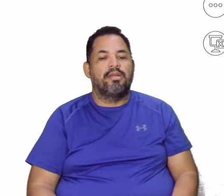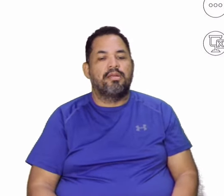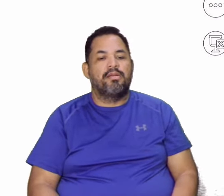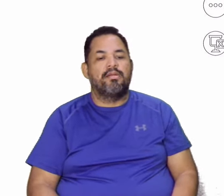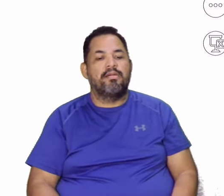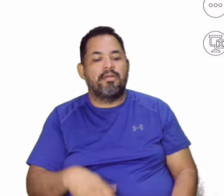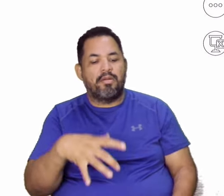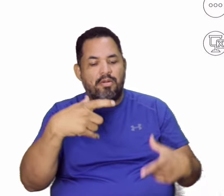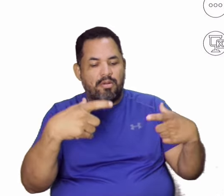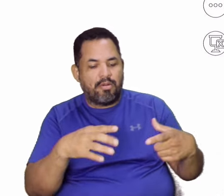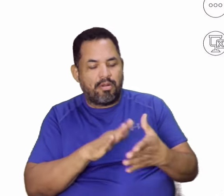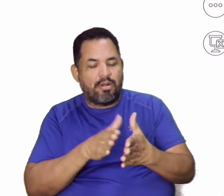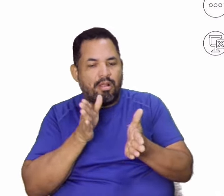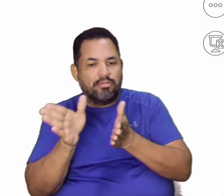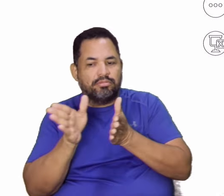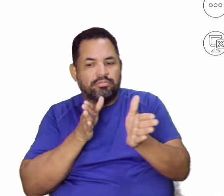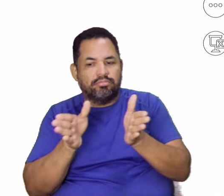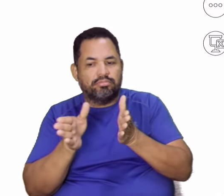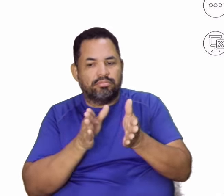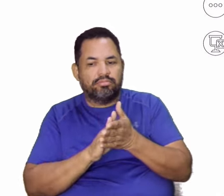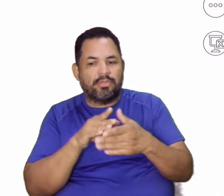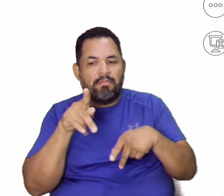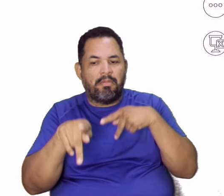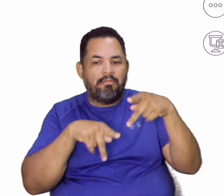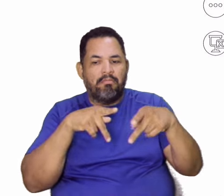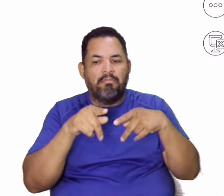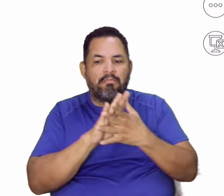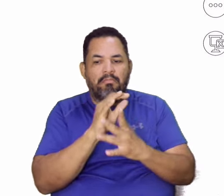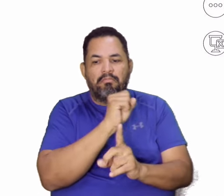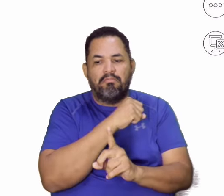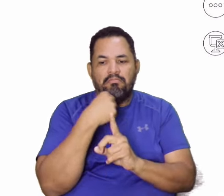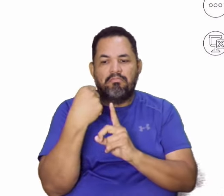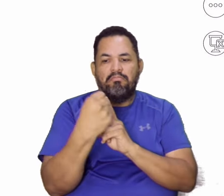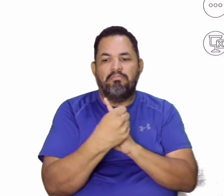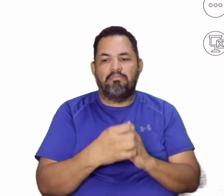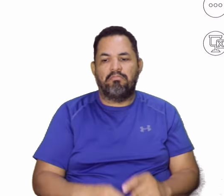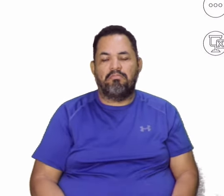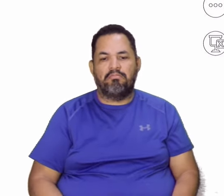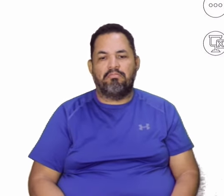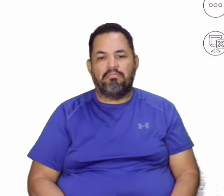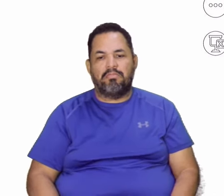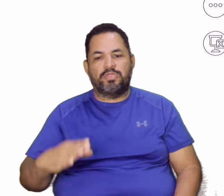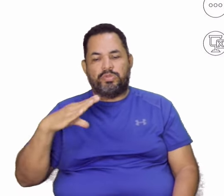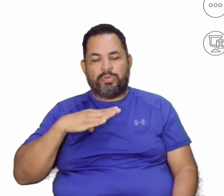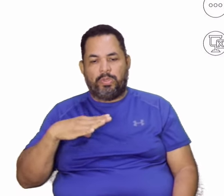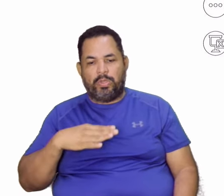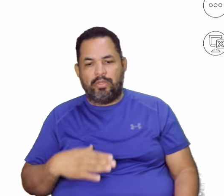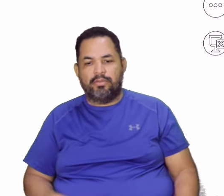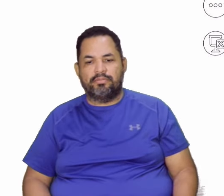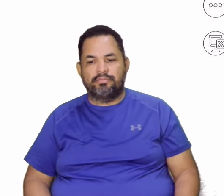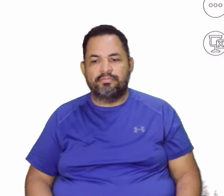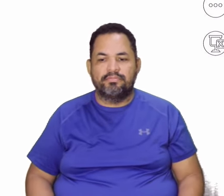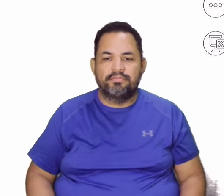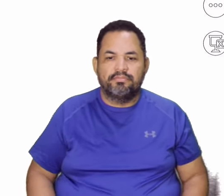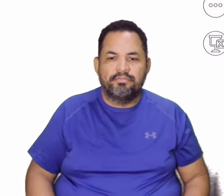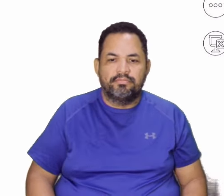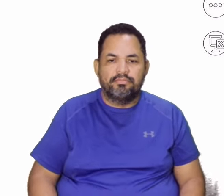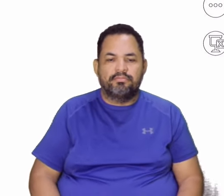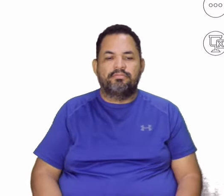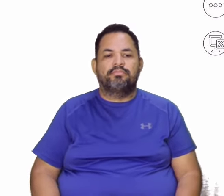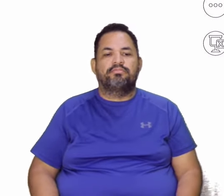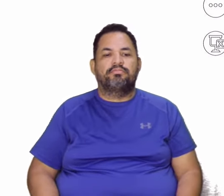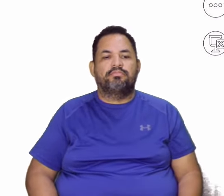verdes ser acessível população sociedade cidade muito bom